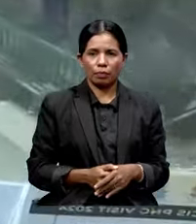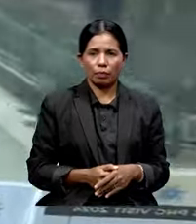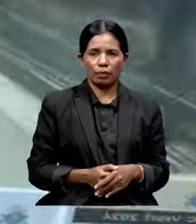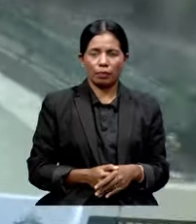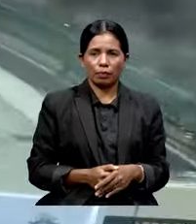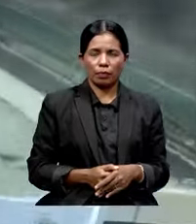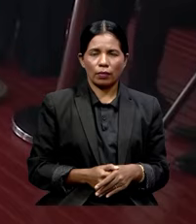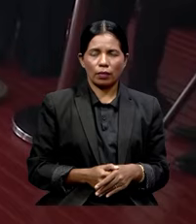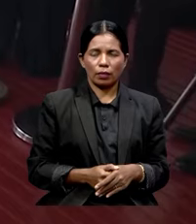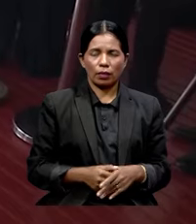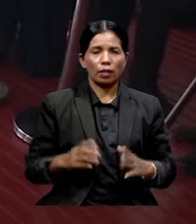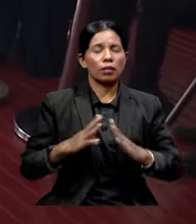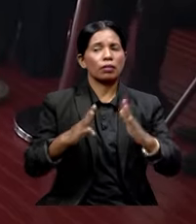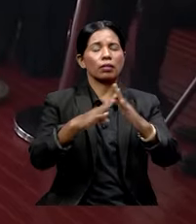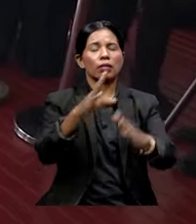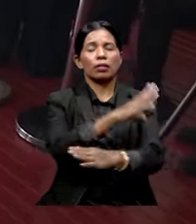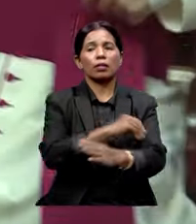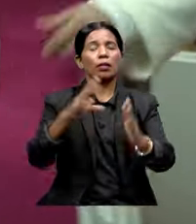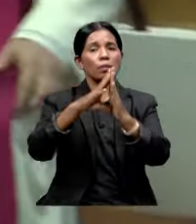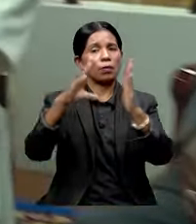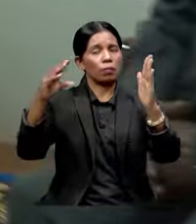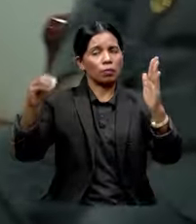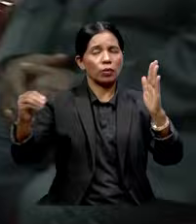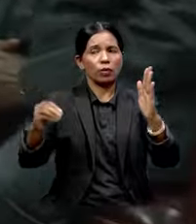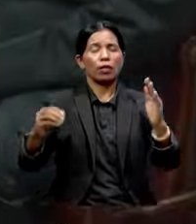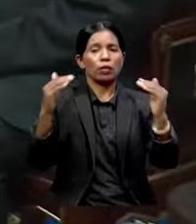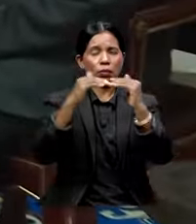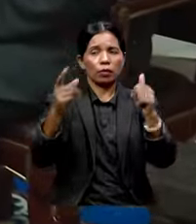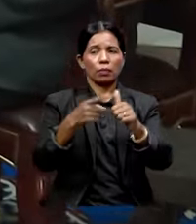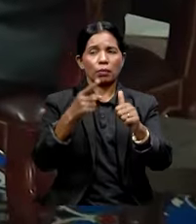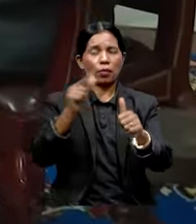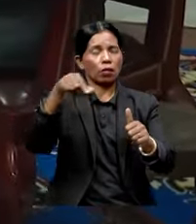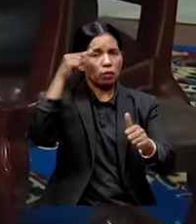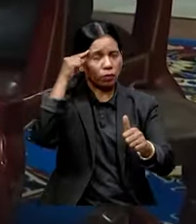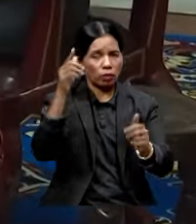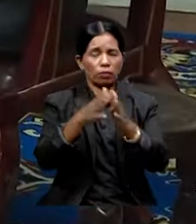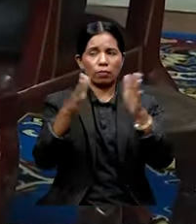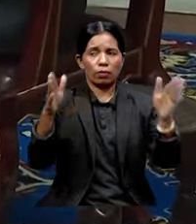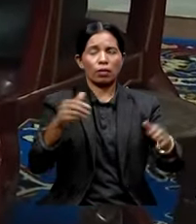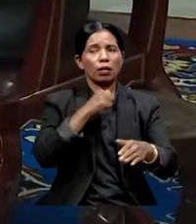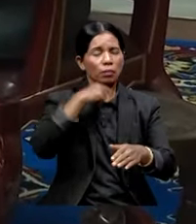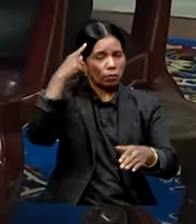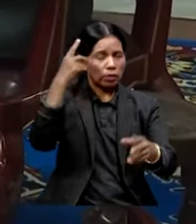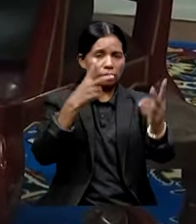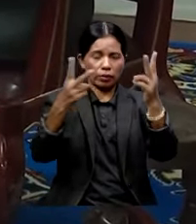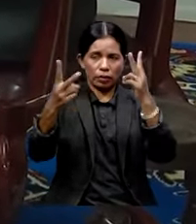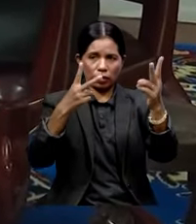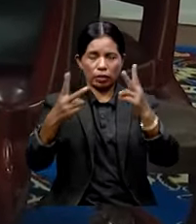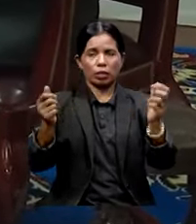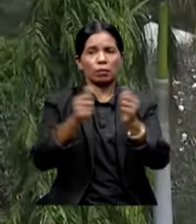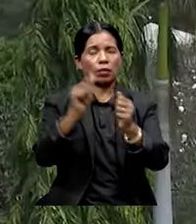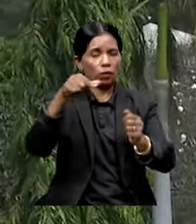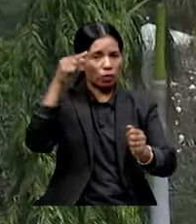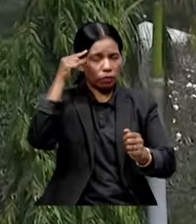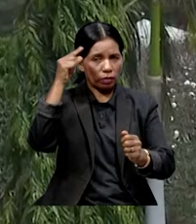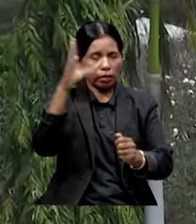E a capital Papua Nova Guiné, Papa Francisco, há um encontro da Hulu, o governador-geral. Papa Francisco, em visita cortesia ao